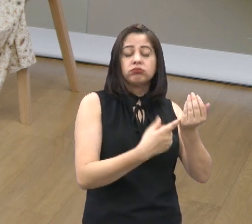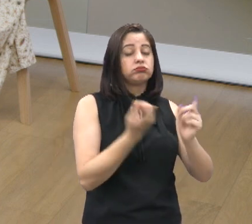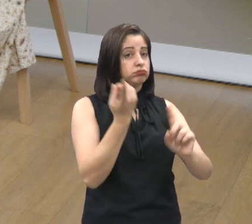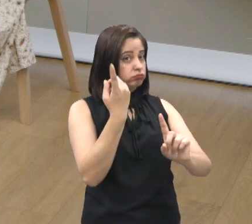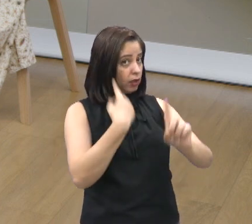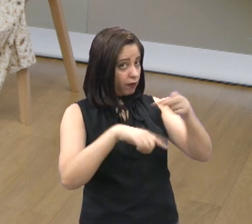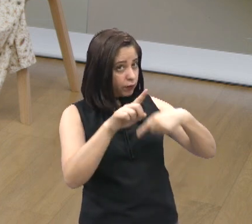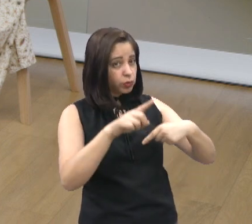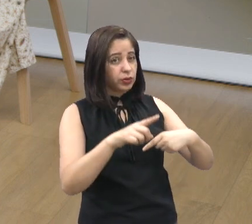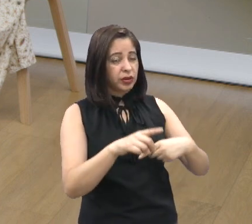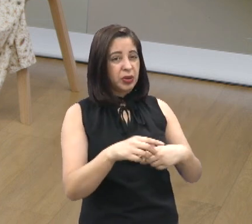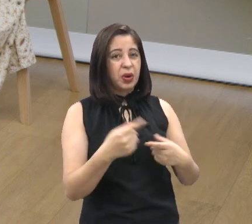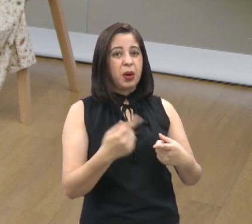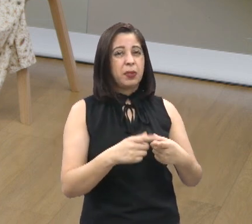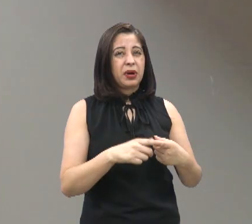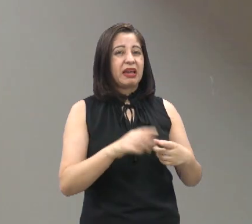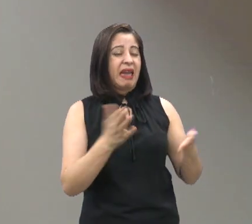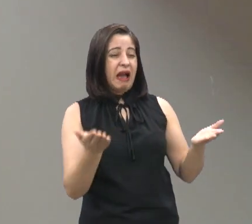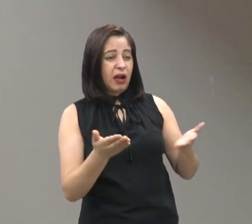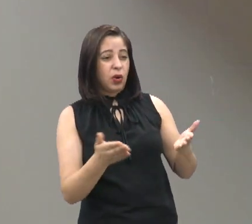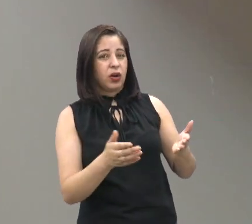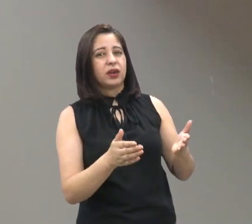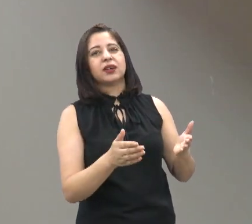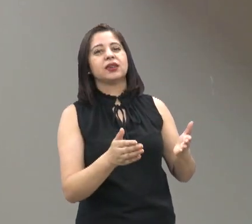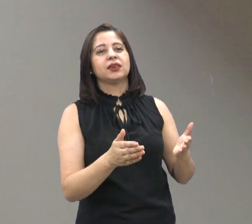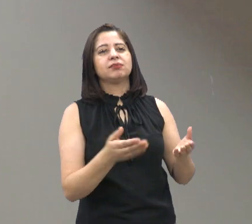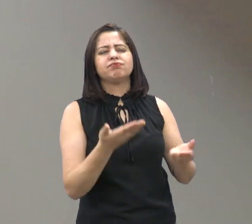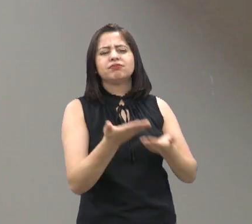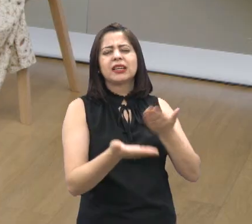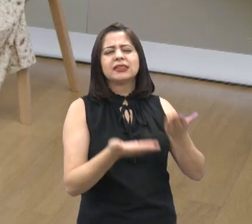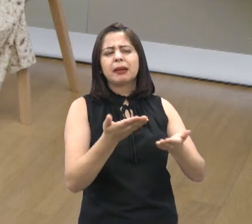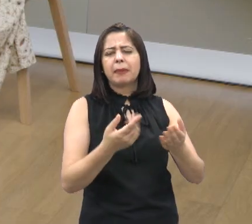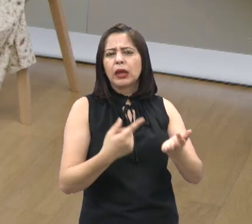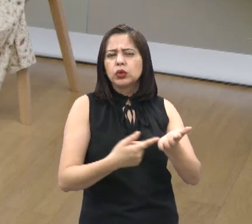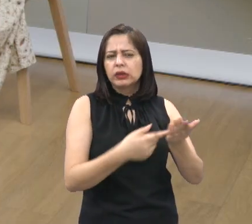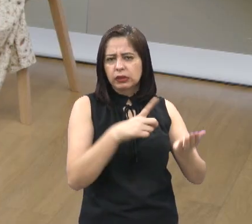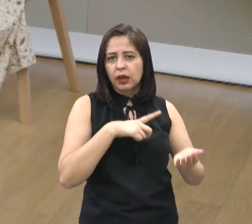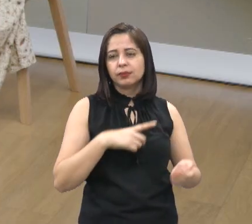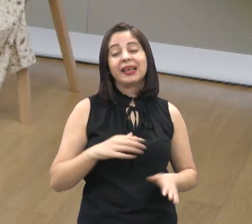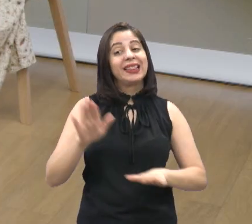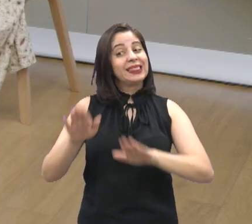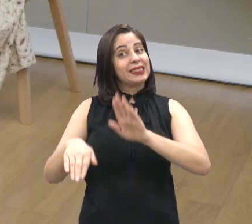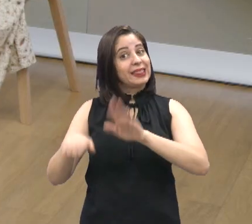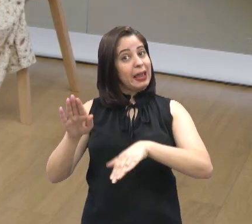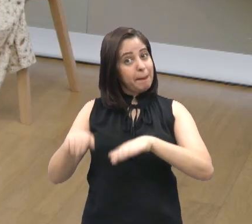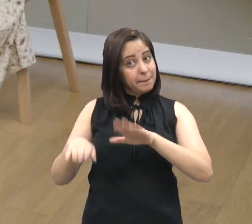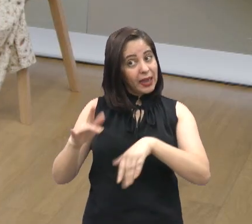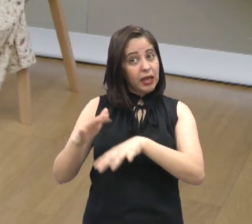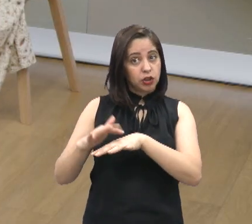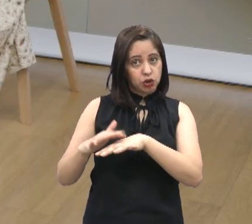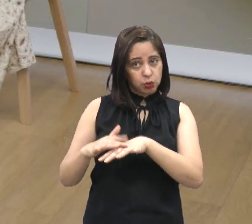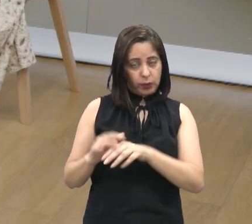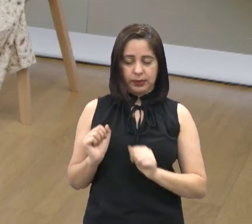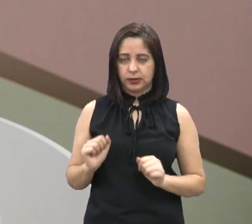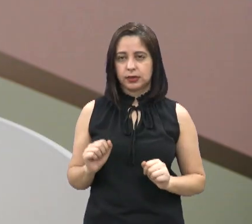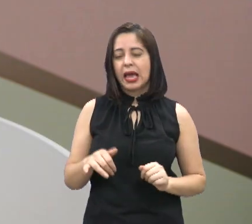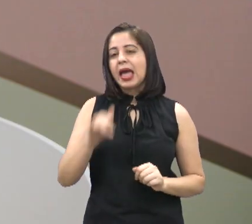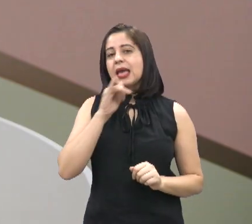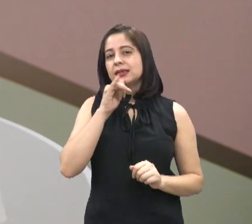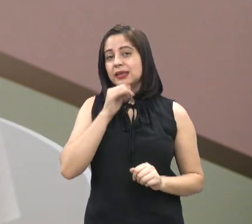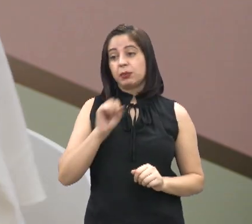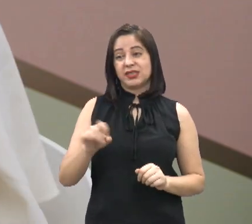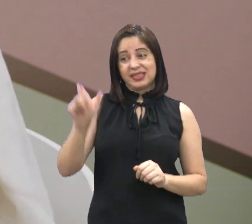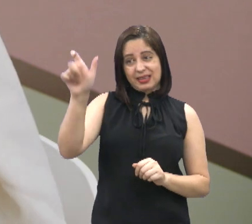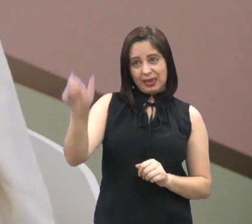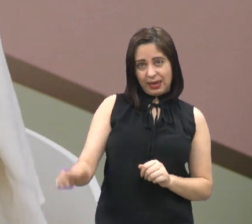ou essas inflamações, o que a gente tem aí de tratamento? Vai depender da causa, né? Então, assim, se um paciente que tem um processo de osteoartrose,